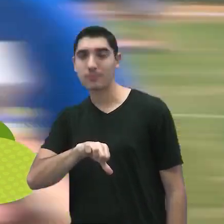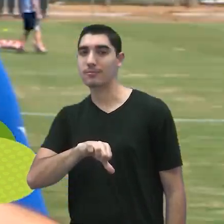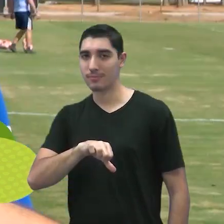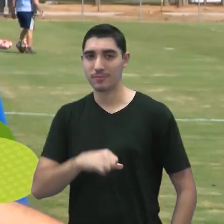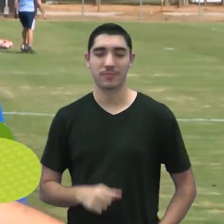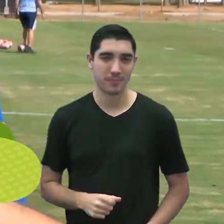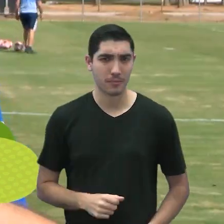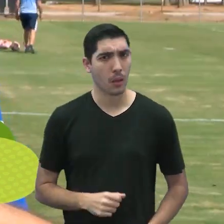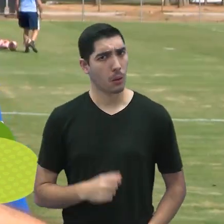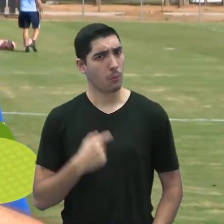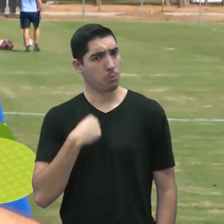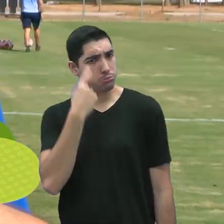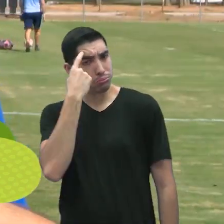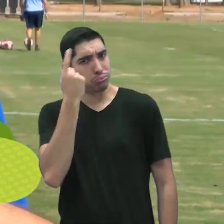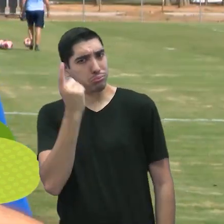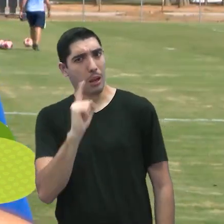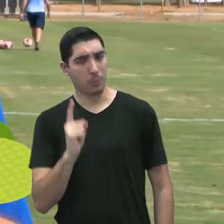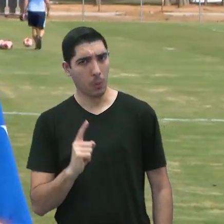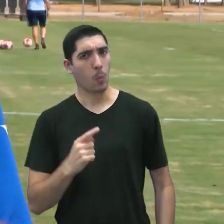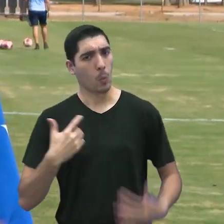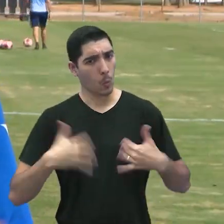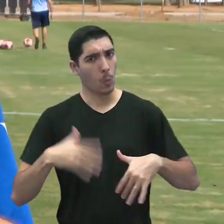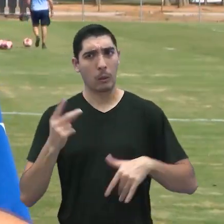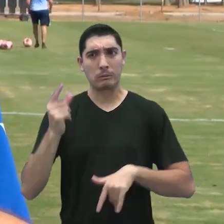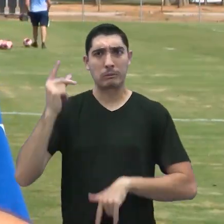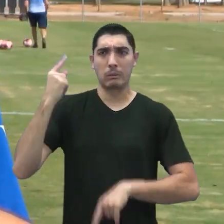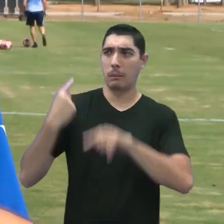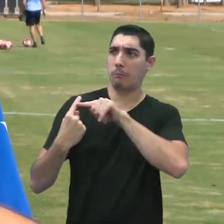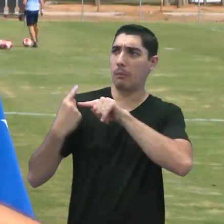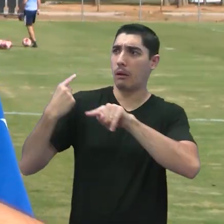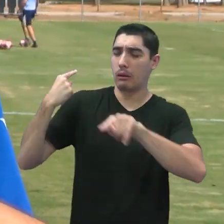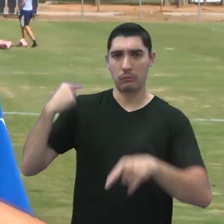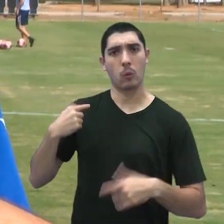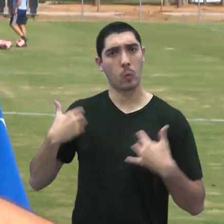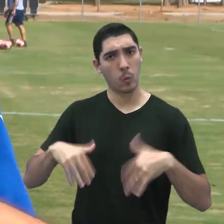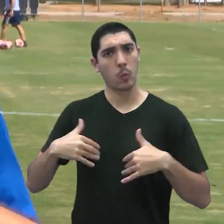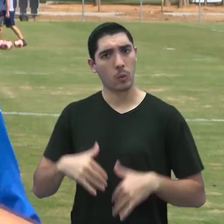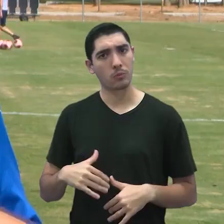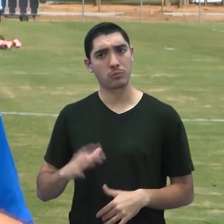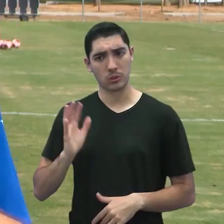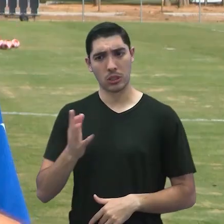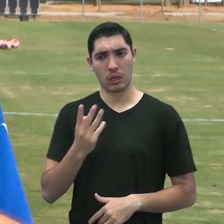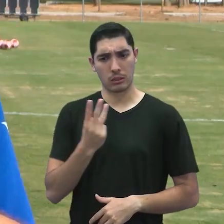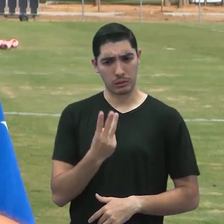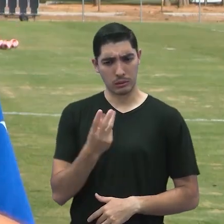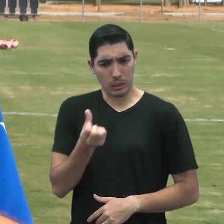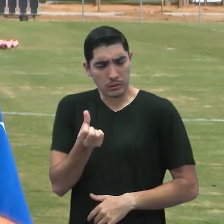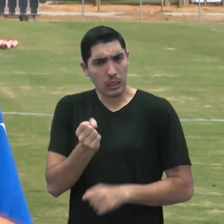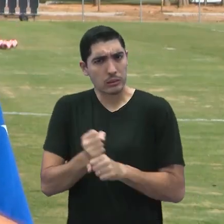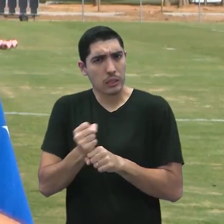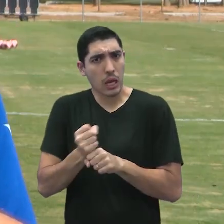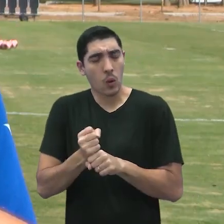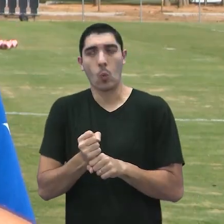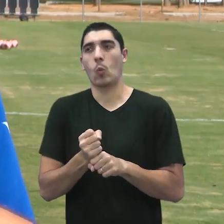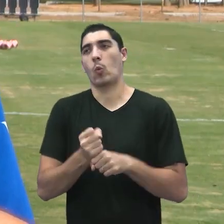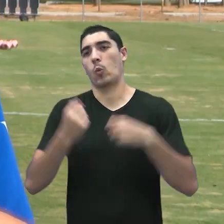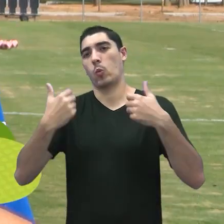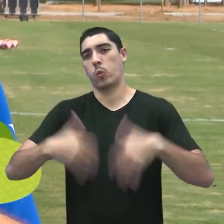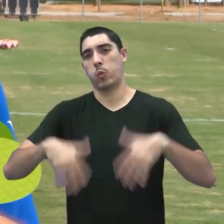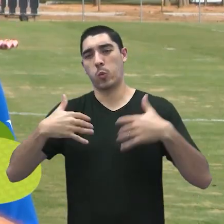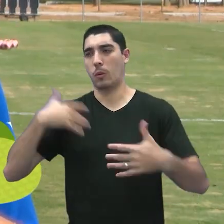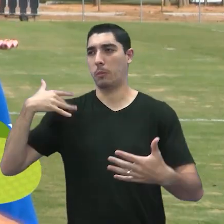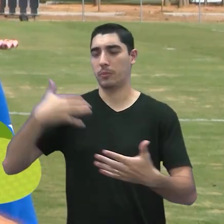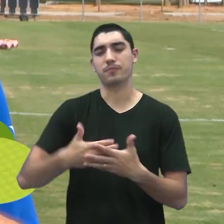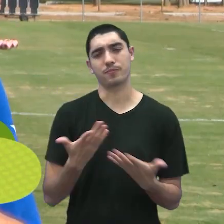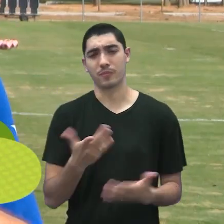1989. Não sabia, né? É bastante tempo realmente, né? Sei lá, 36 anos aí, é muito tempo.